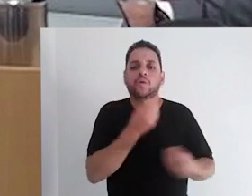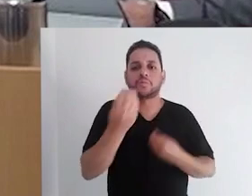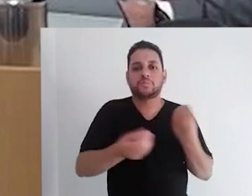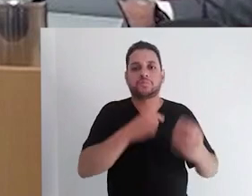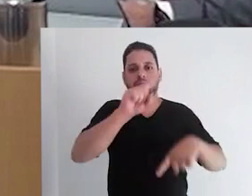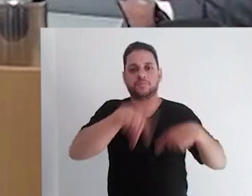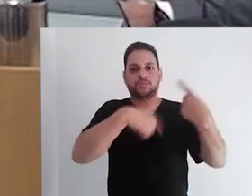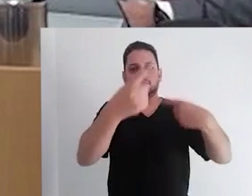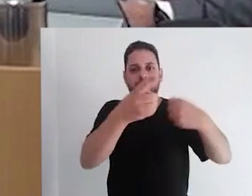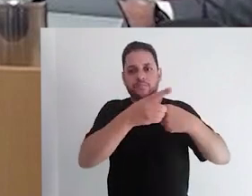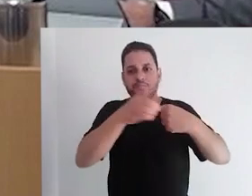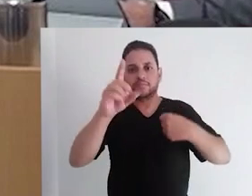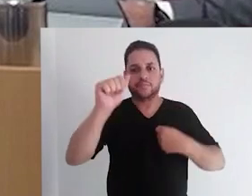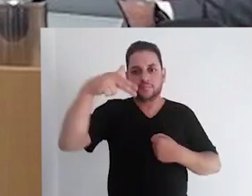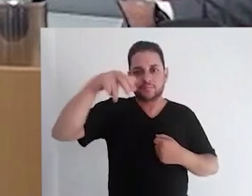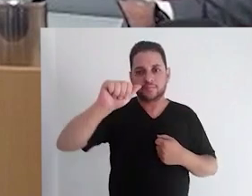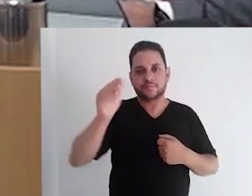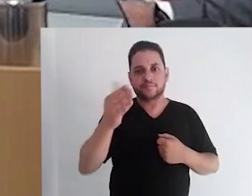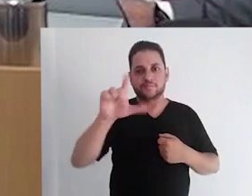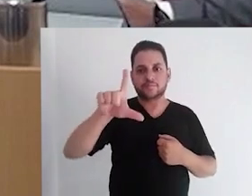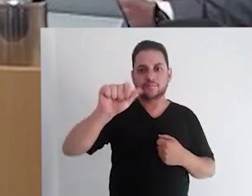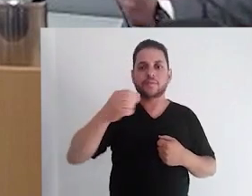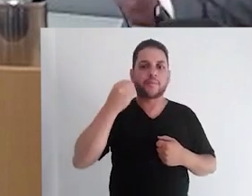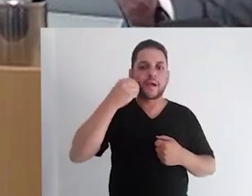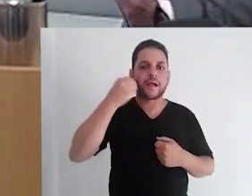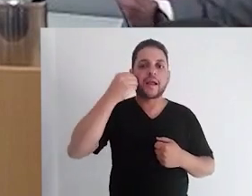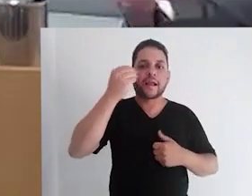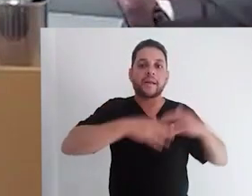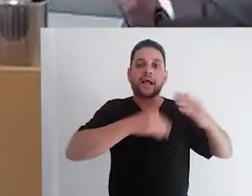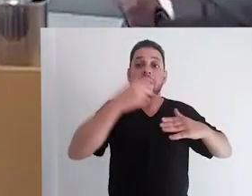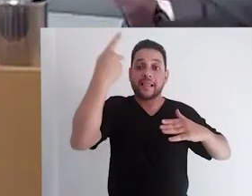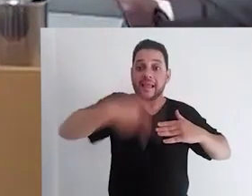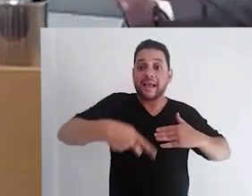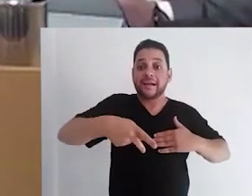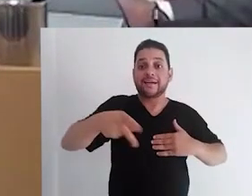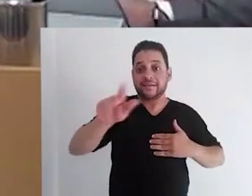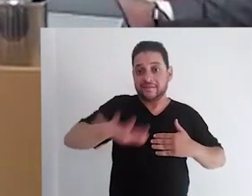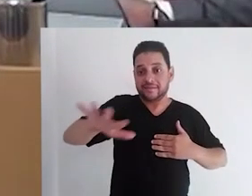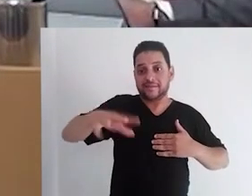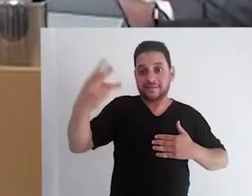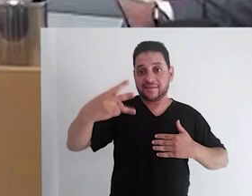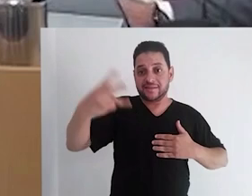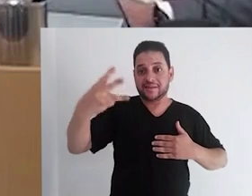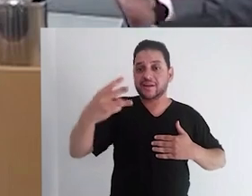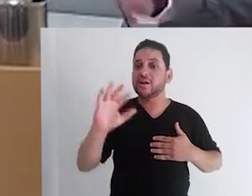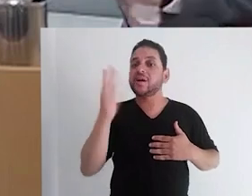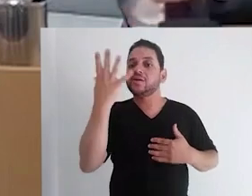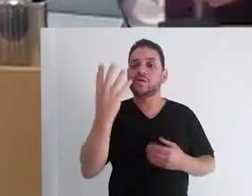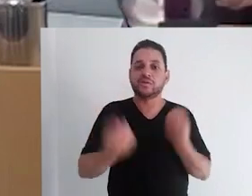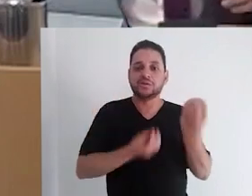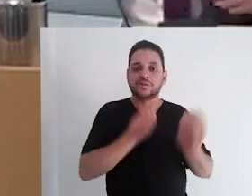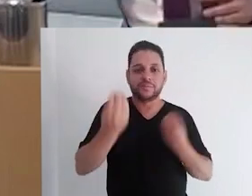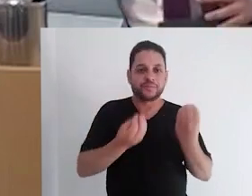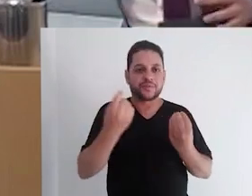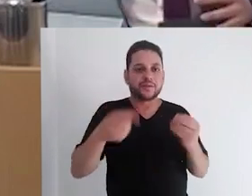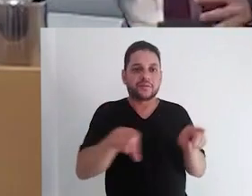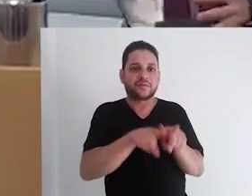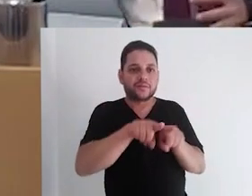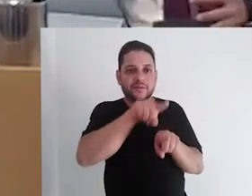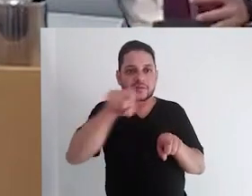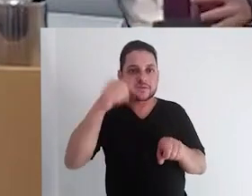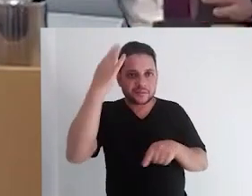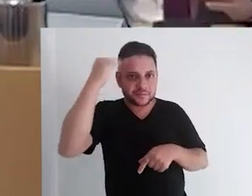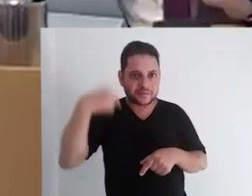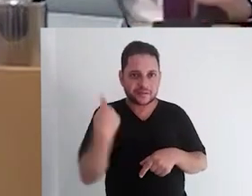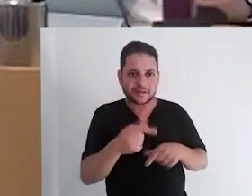como isso aconteceu aqui na terceira região. Muito importante para que todos os colegas, servidores, saibam como o nosso trabalho tem sido realizado, sempre